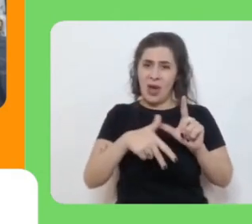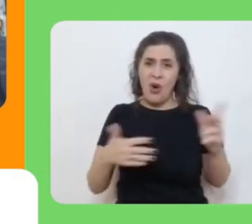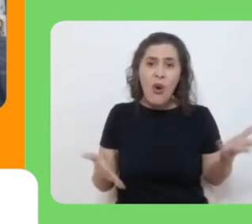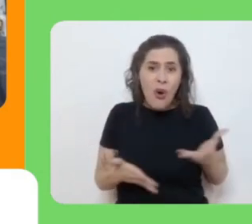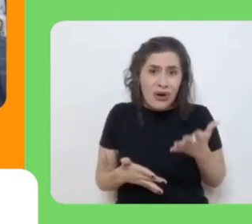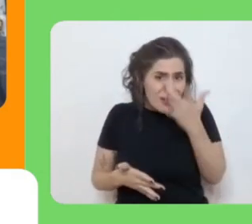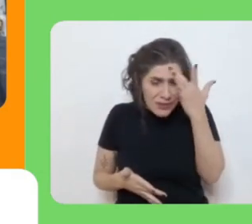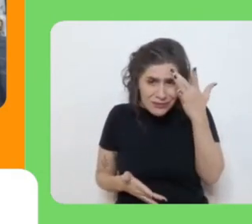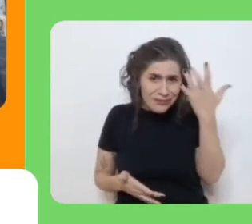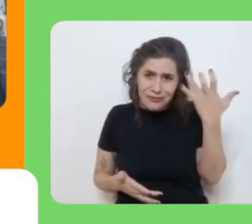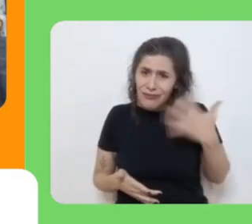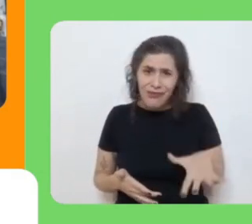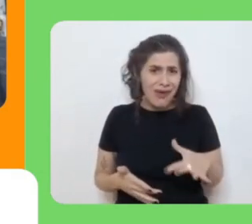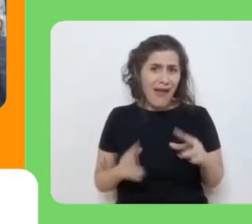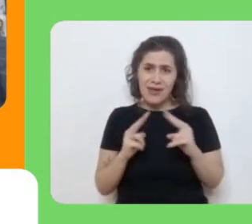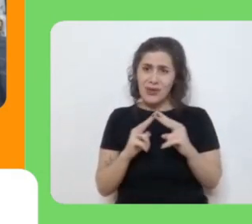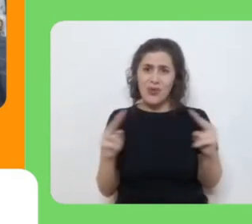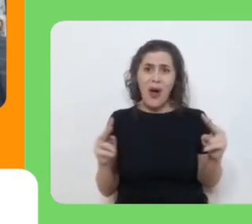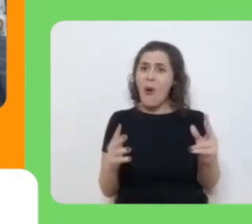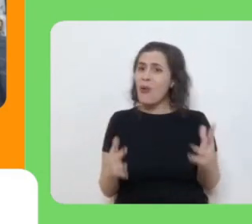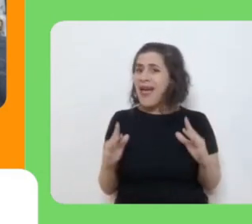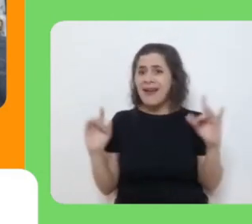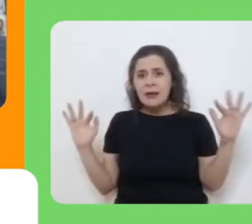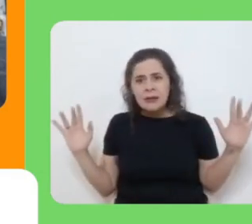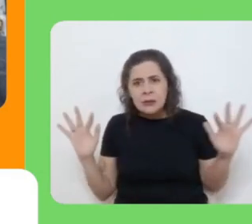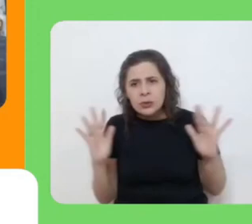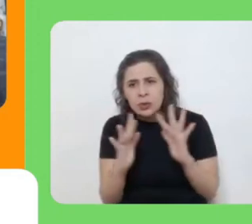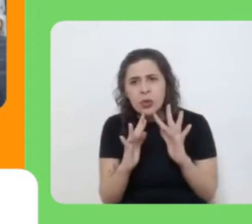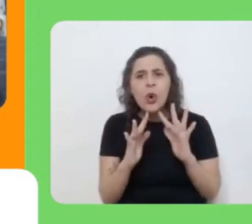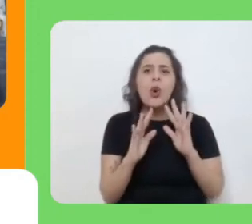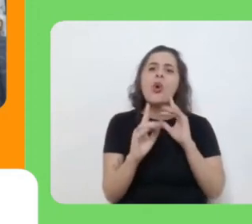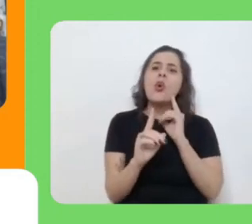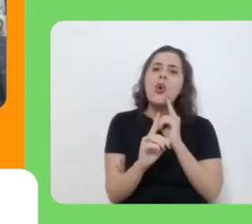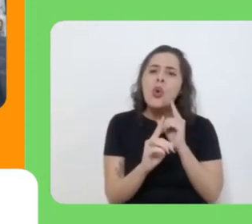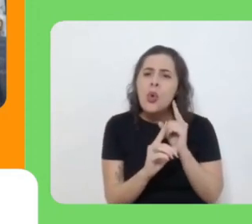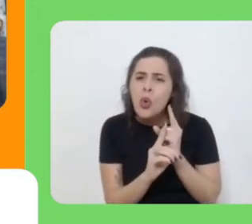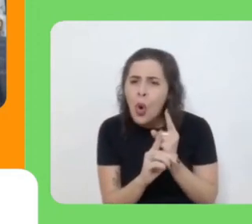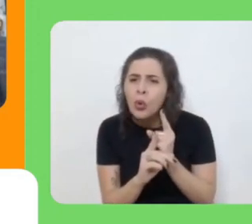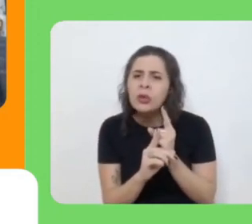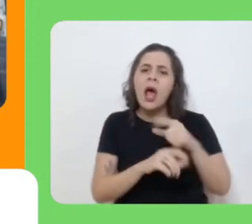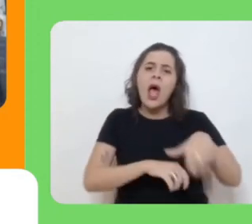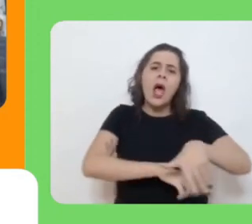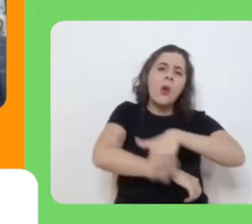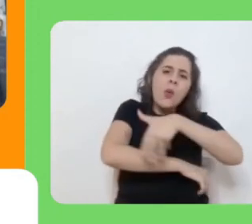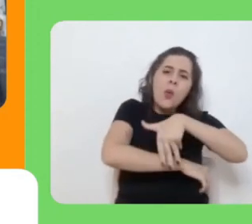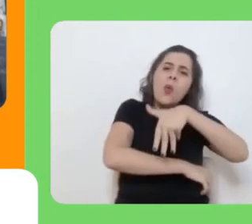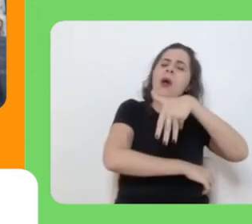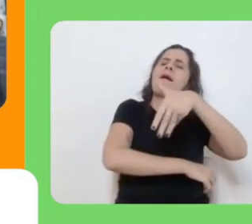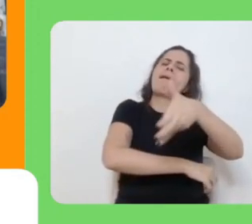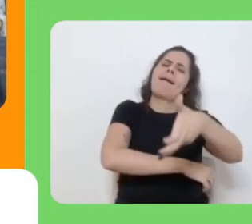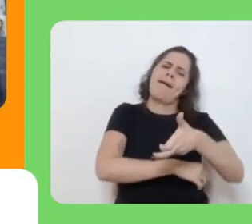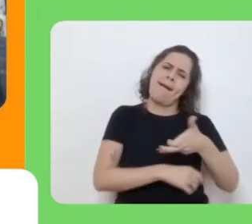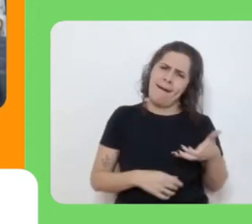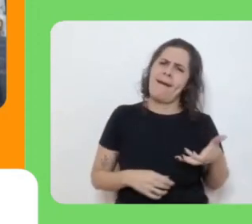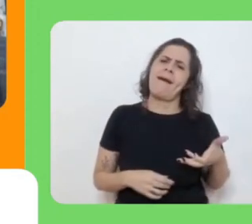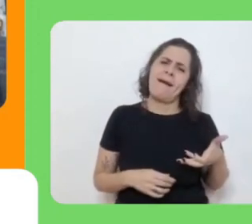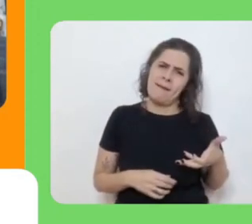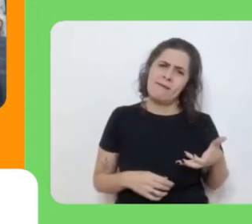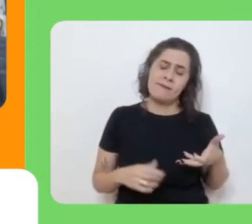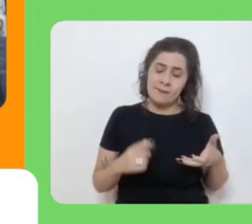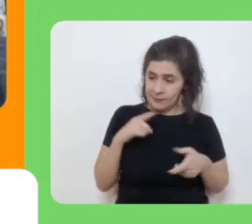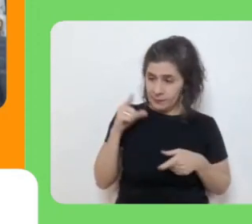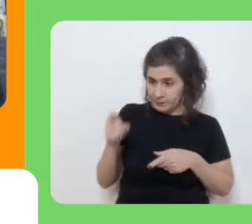ir para a rua, elas querem se encontrar, enfim. Então, eu acho que a gente teve uma questão do tipo, essa